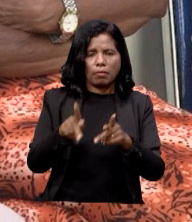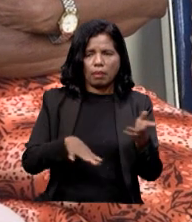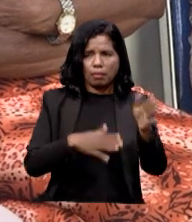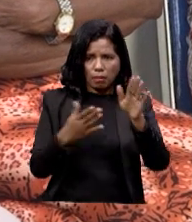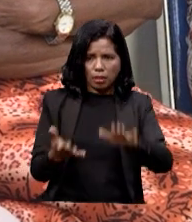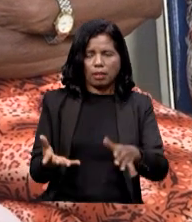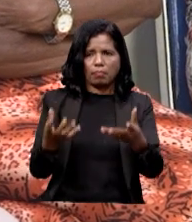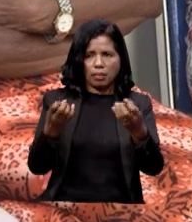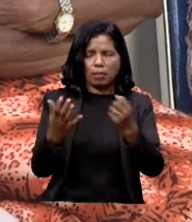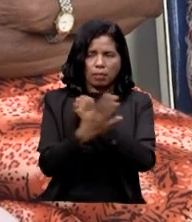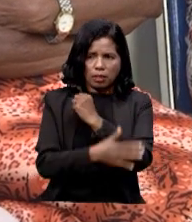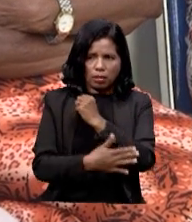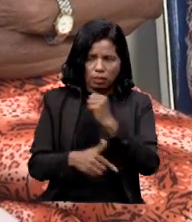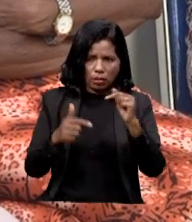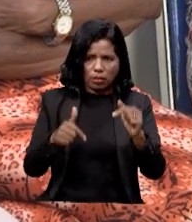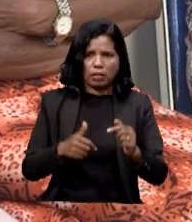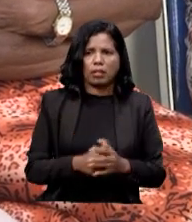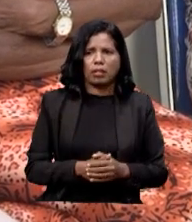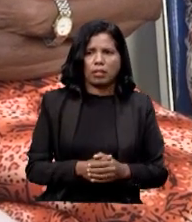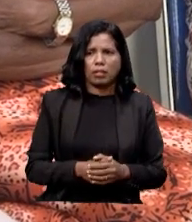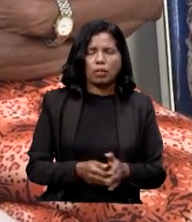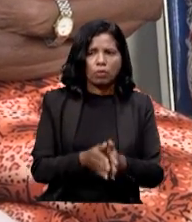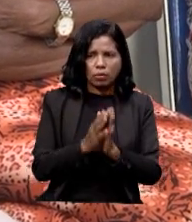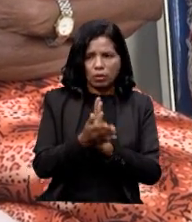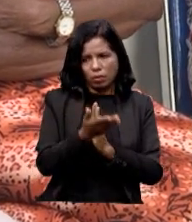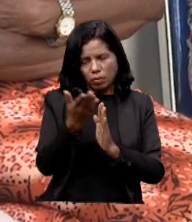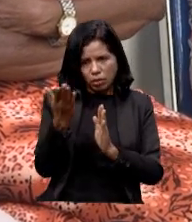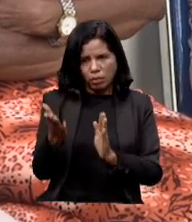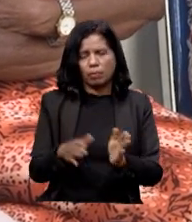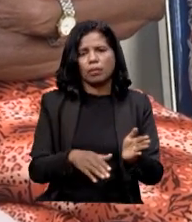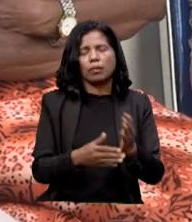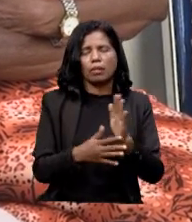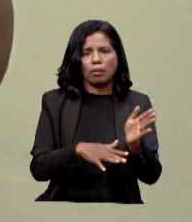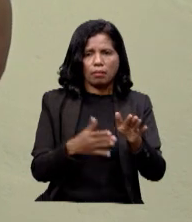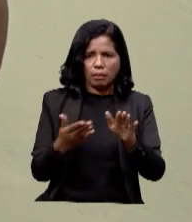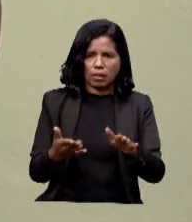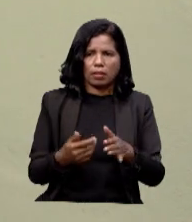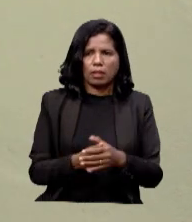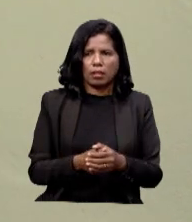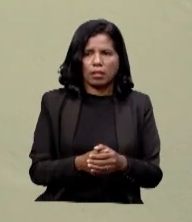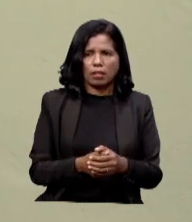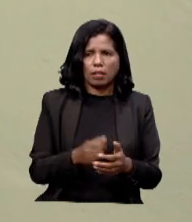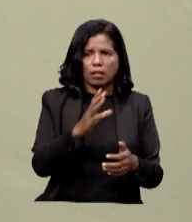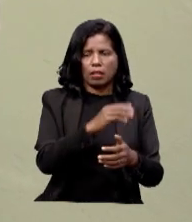facarran, barra ainda né? Baluteiros, então vou tirar os facarran, neve sem morir, senhora, está mata com você né?